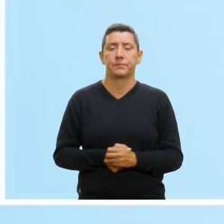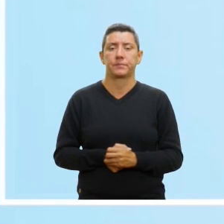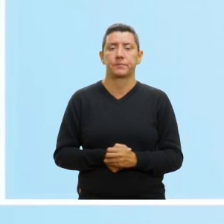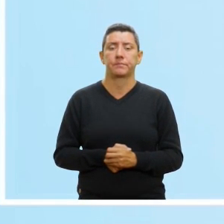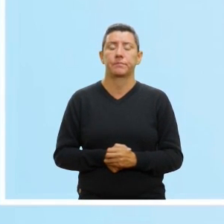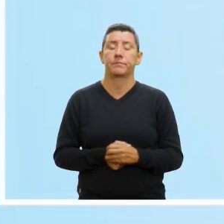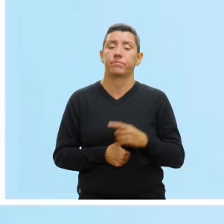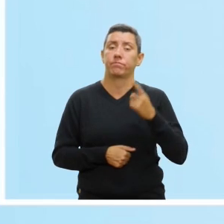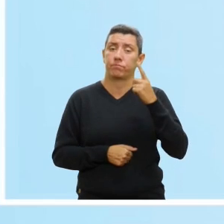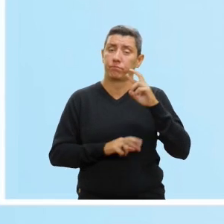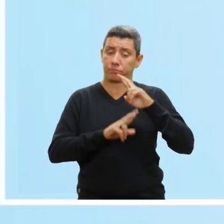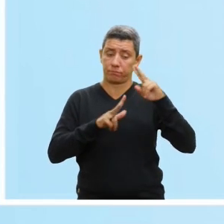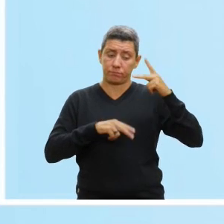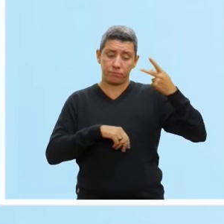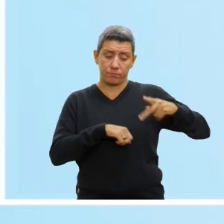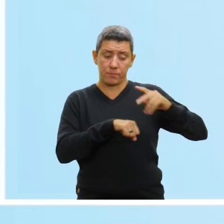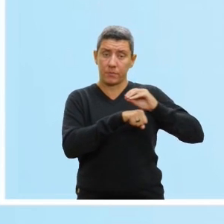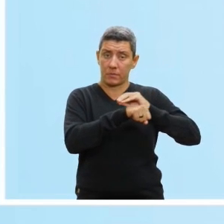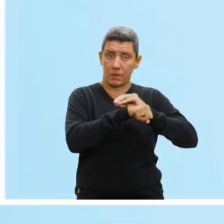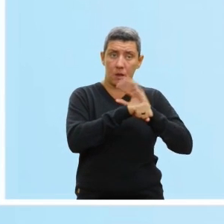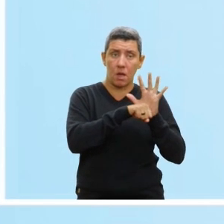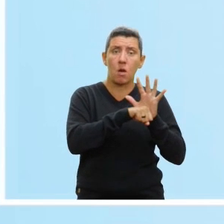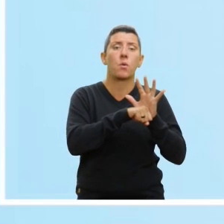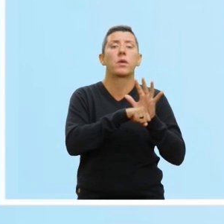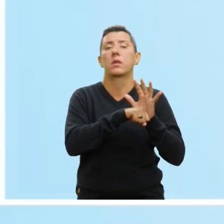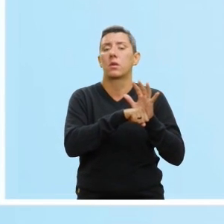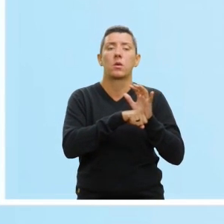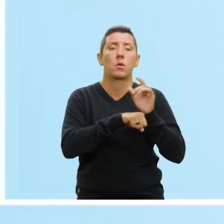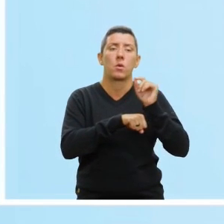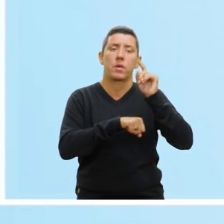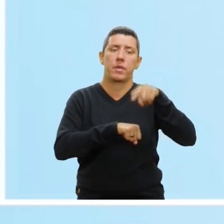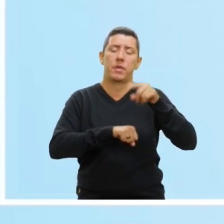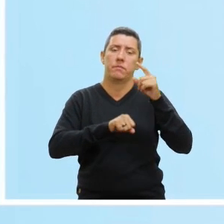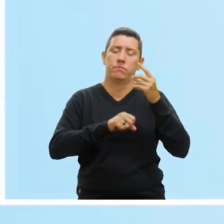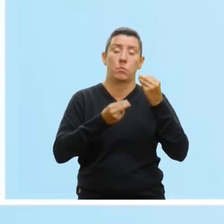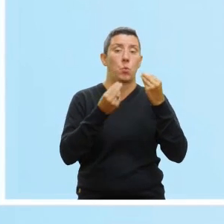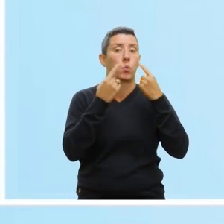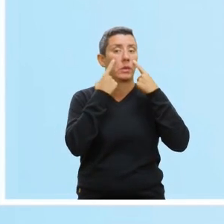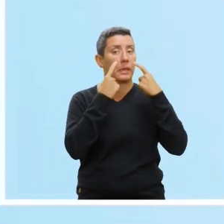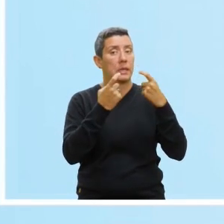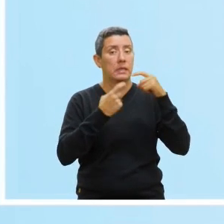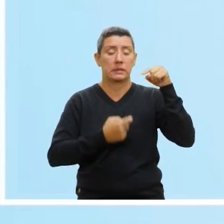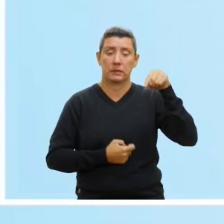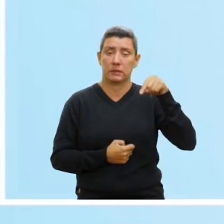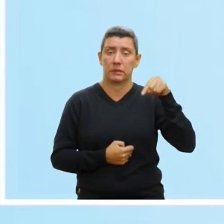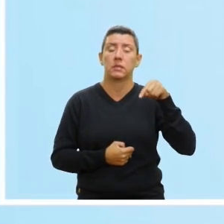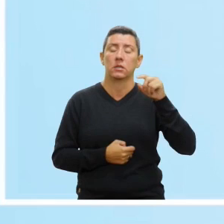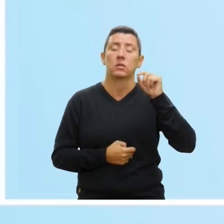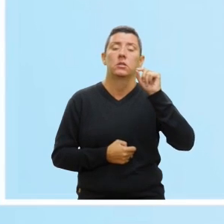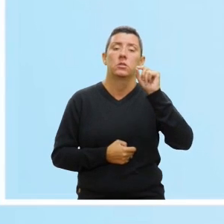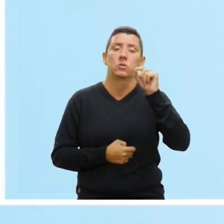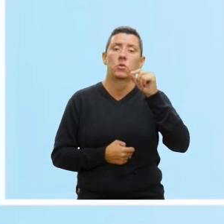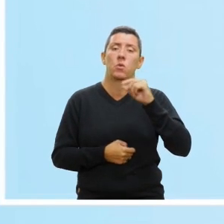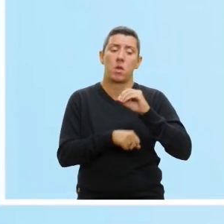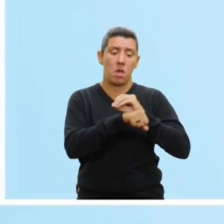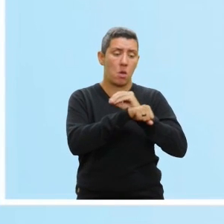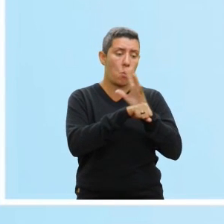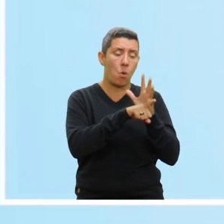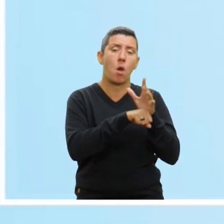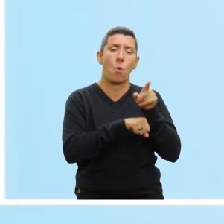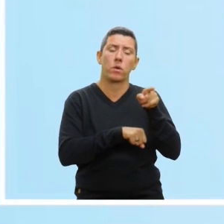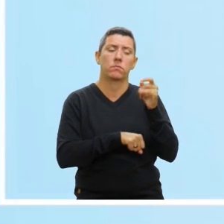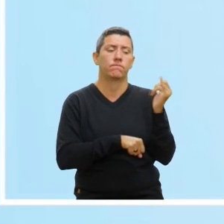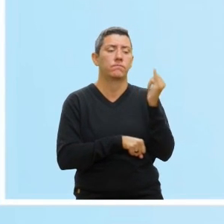né, que é muito interessante e muitos clientes eles optam por Huawei por conta de